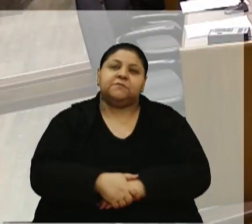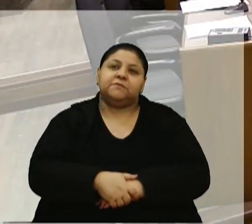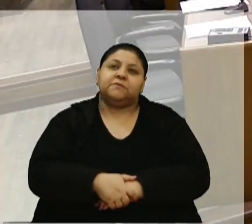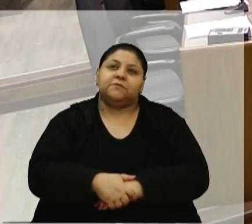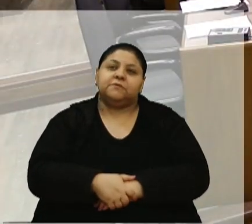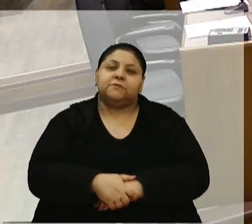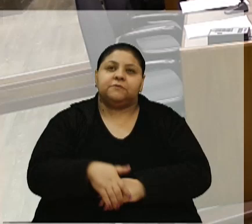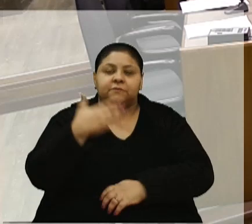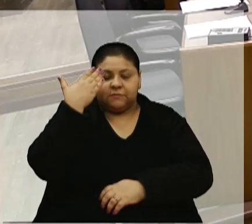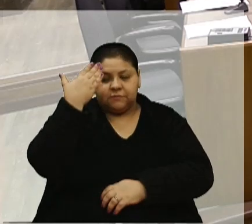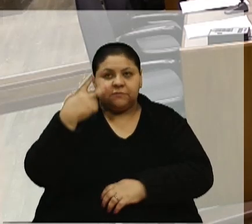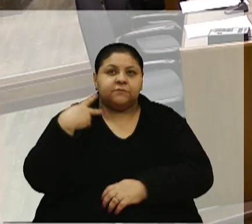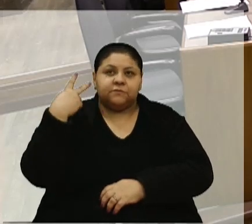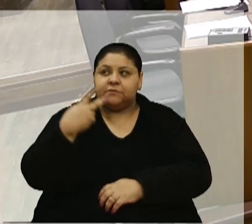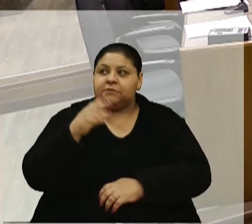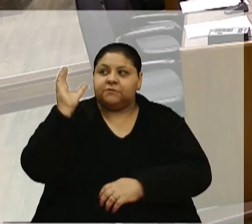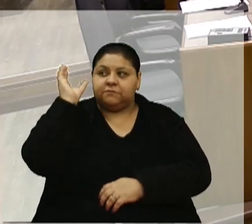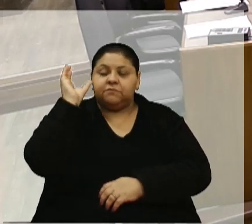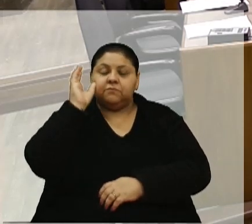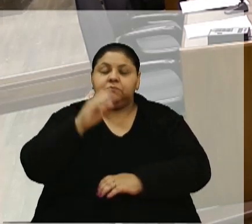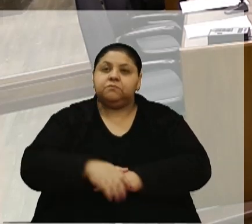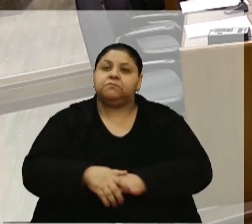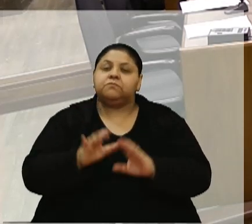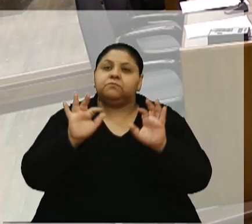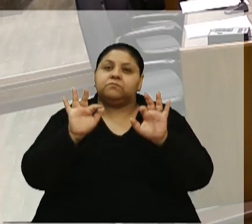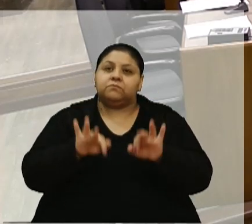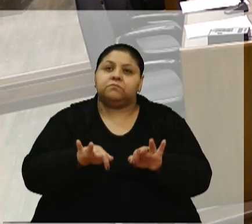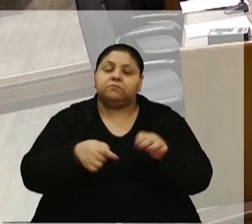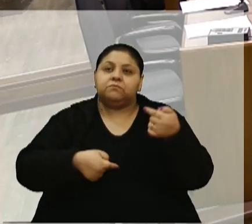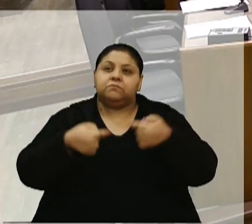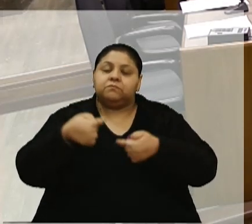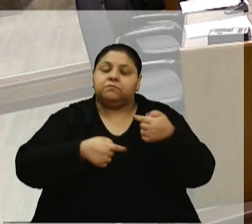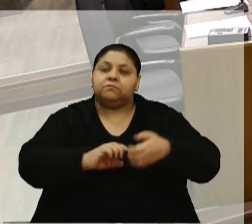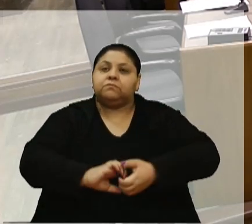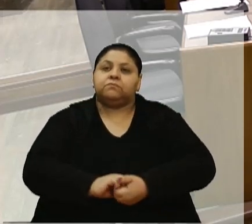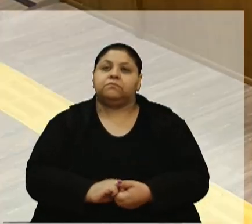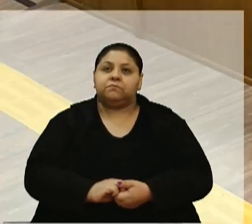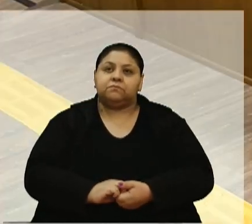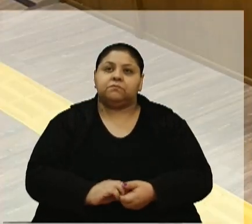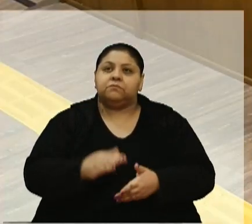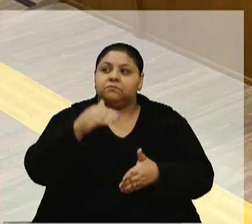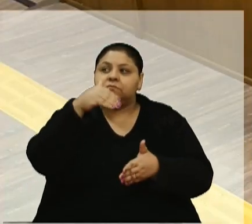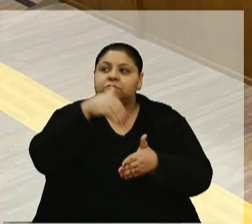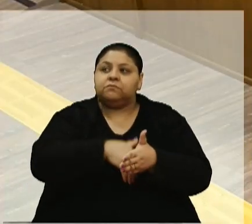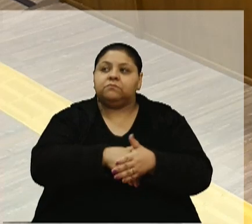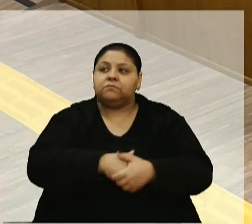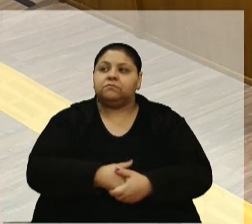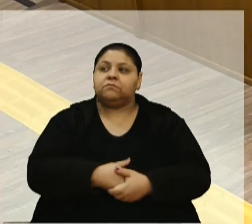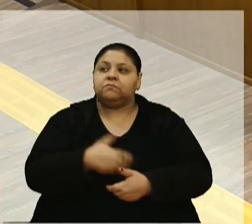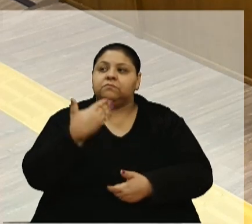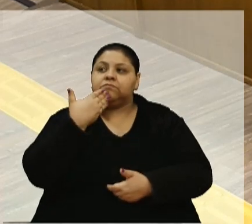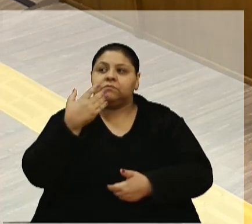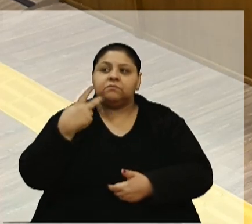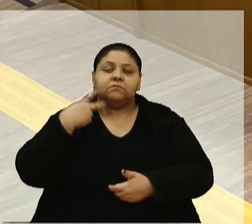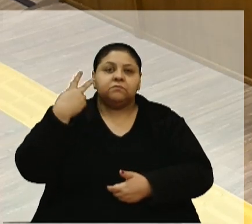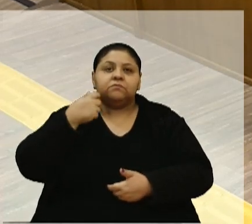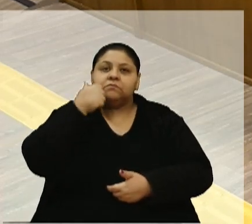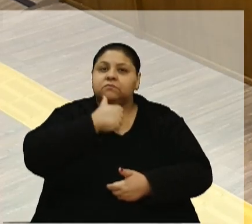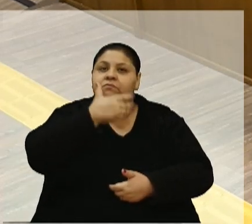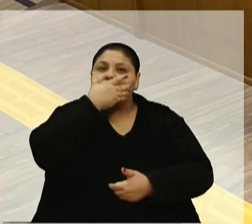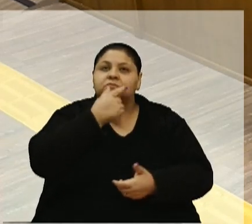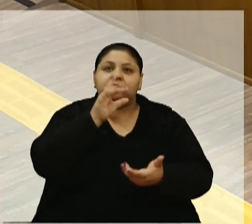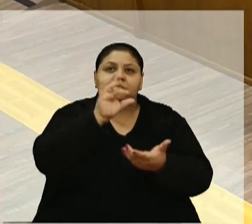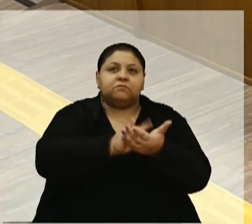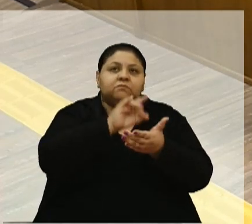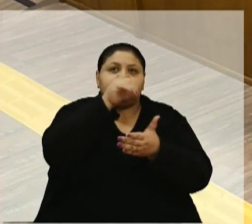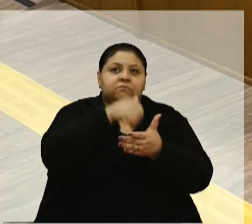Obrigado, vereador Camires. Encerrada a discussão, em votação. Solicito aos vereadores e vereadoras que